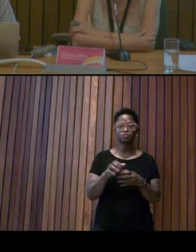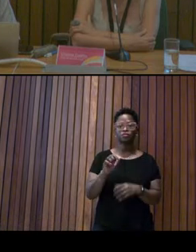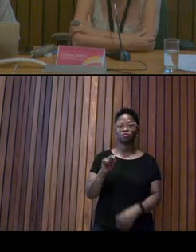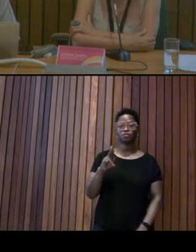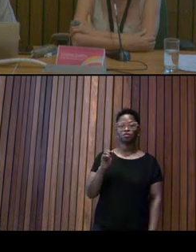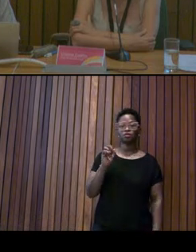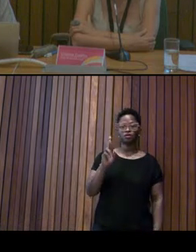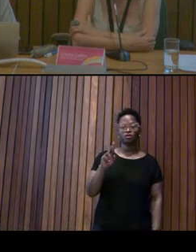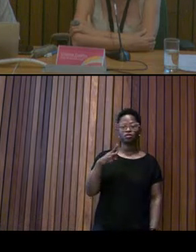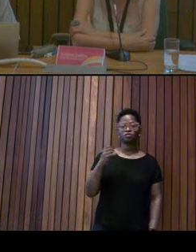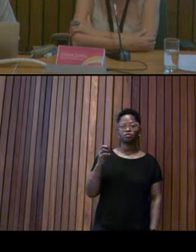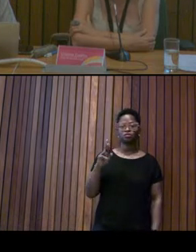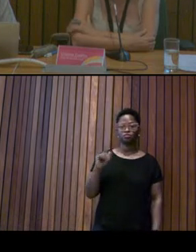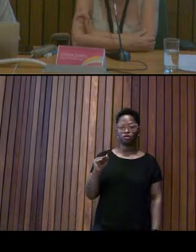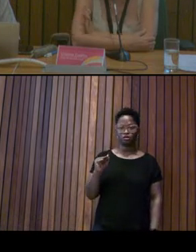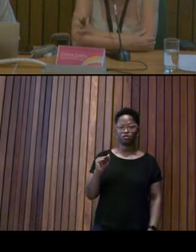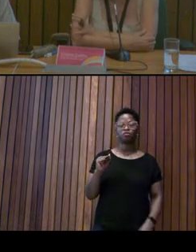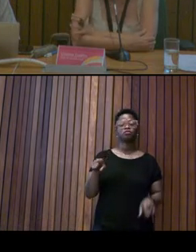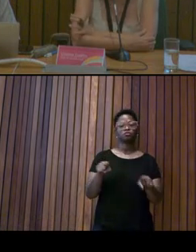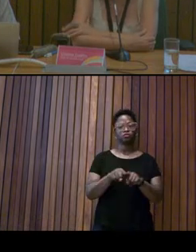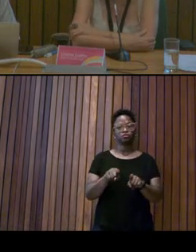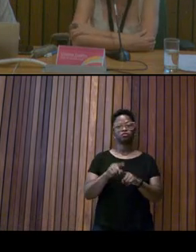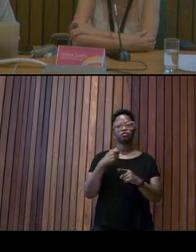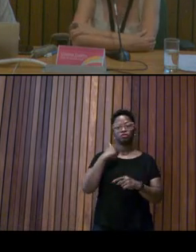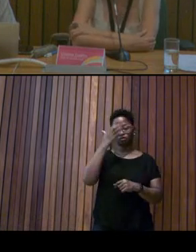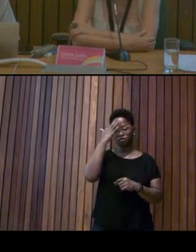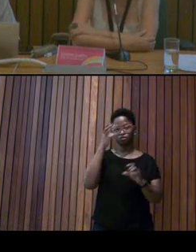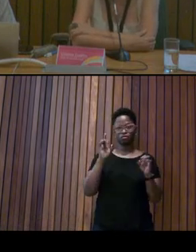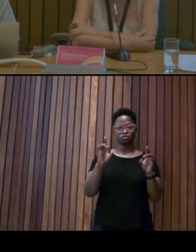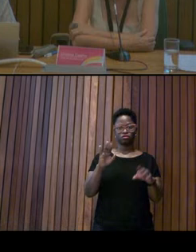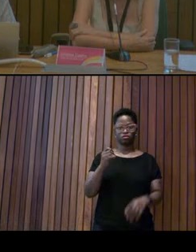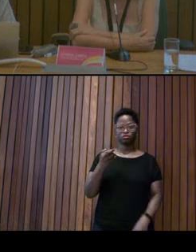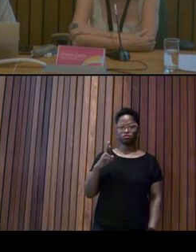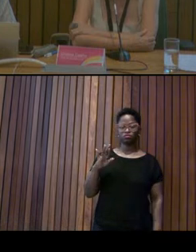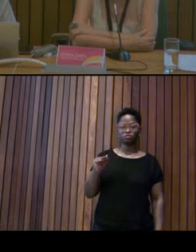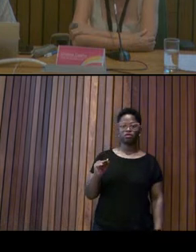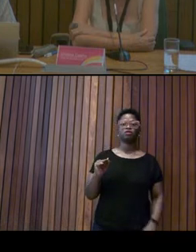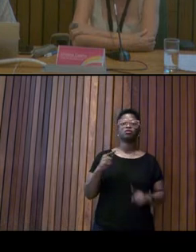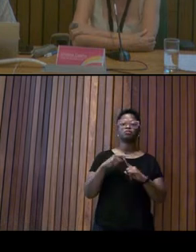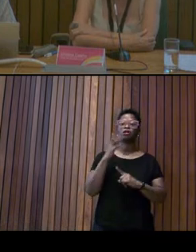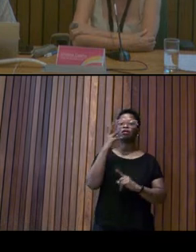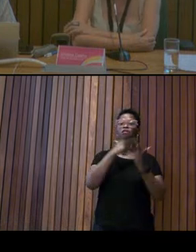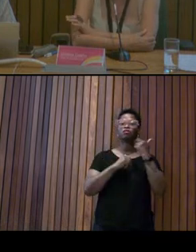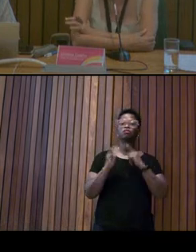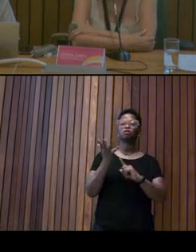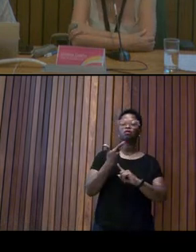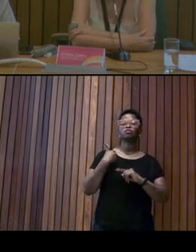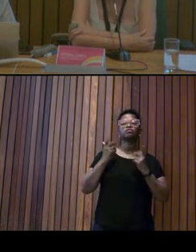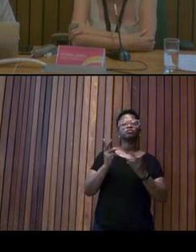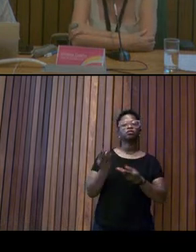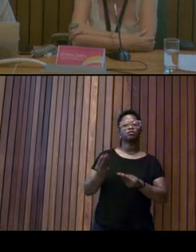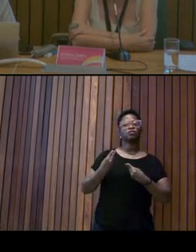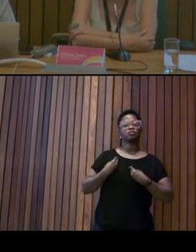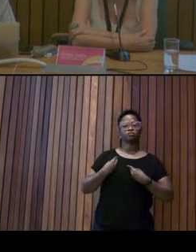a Silmara e o Rendel. Também quero fazer um agradecimento especial à Silmara pelas lindas artes que ela sempre faz, né, de todo o